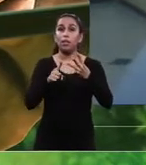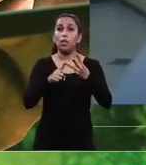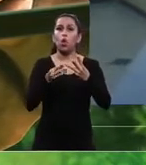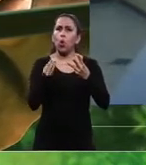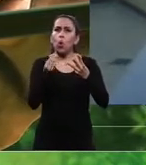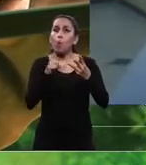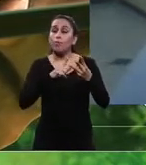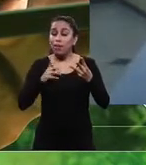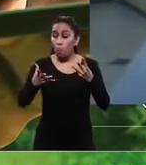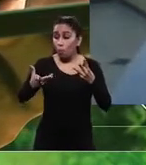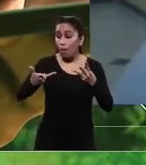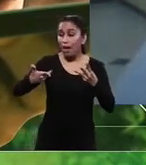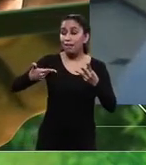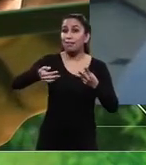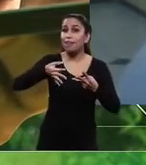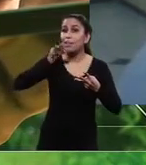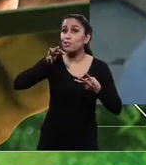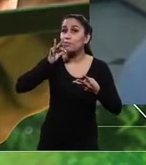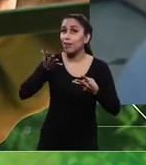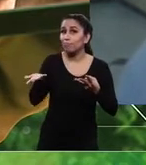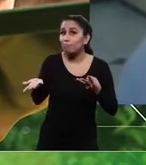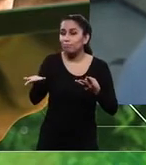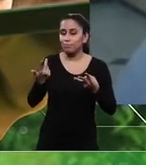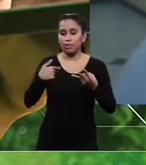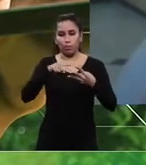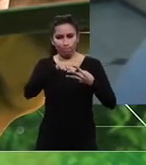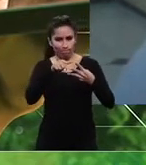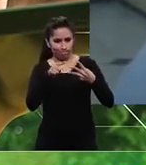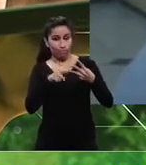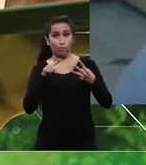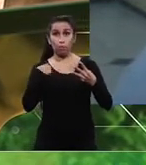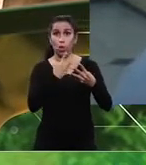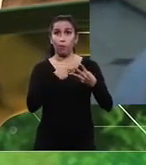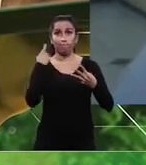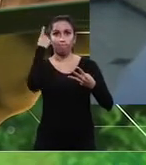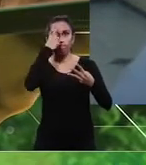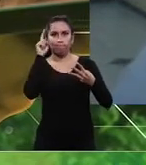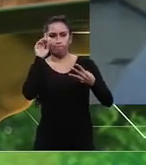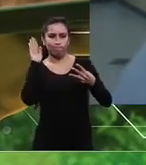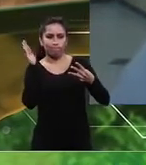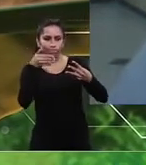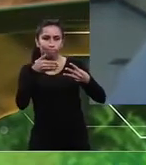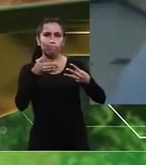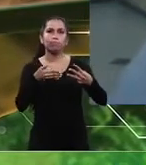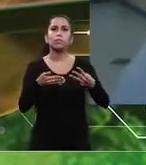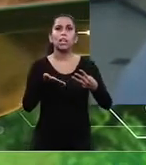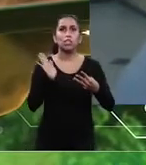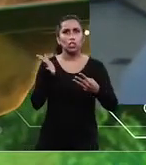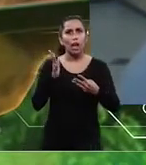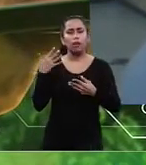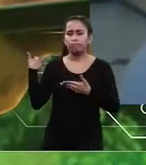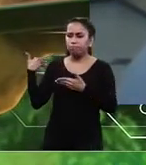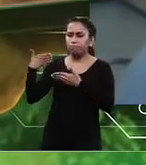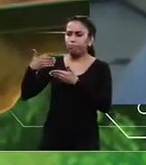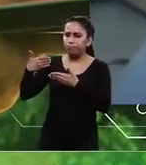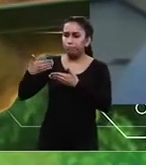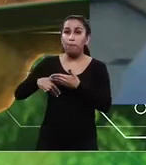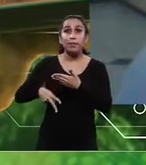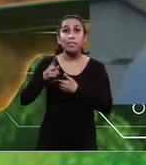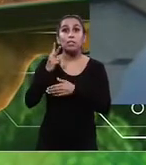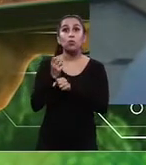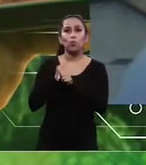Então, isso a gente tem feito um trabalho de suporte, já vamos para o segundo ano, tem sido muito interessante nas áreas